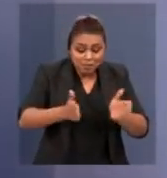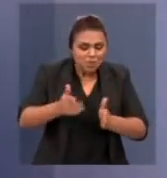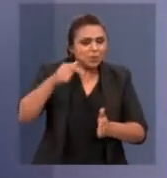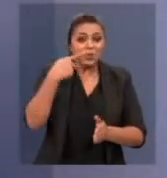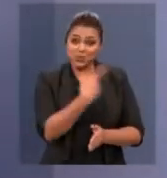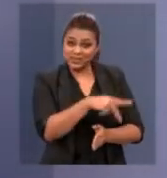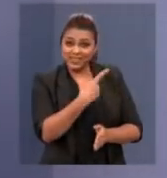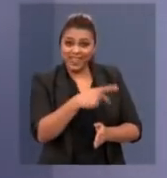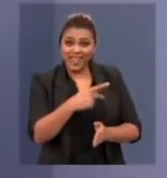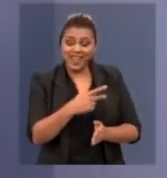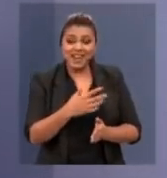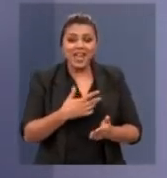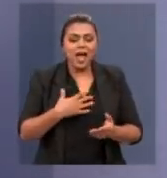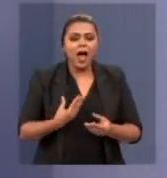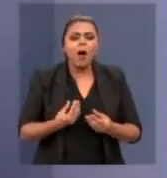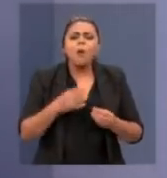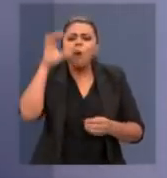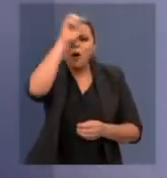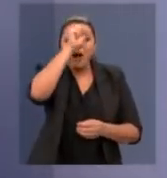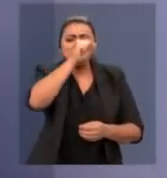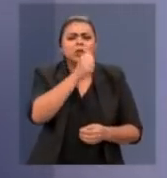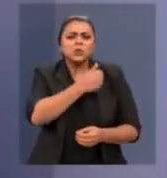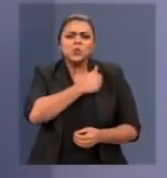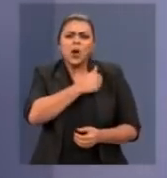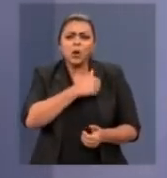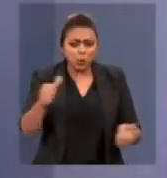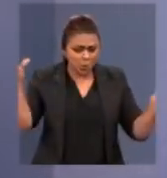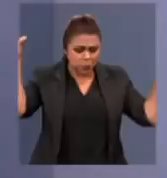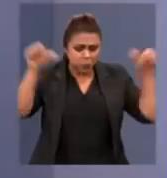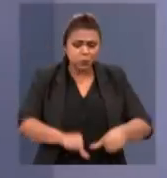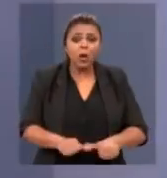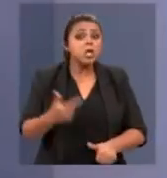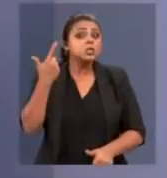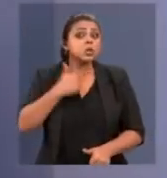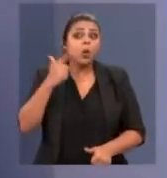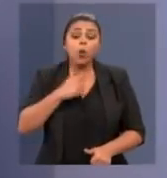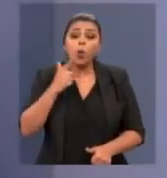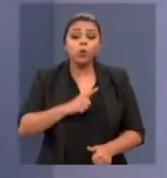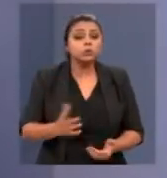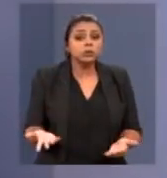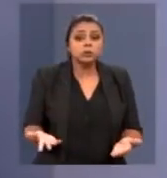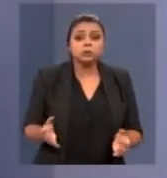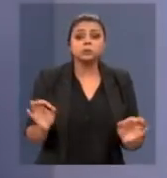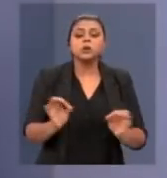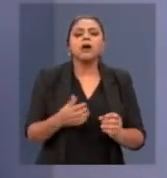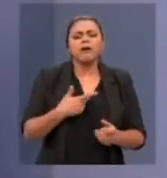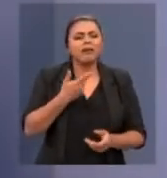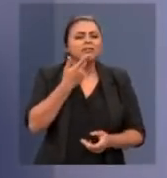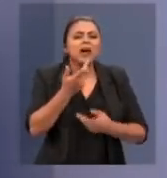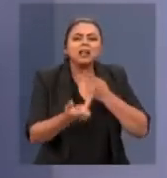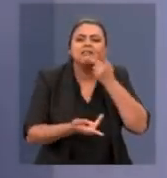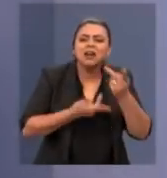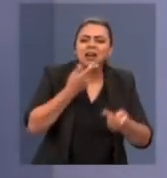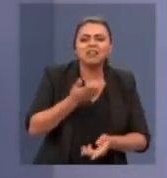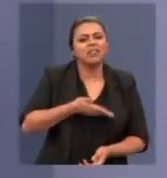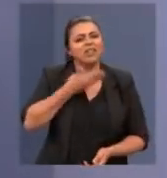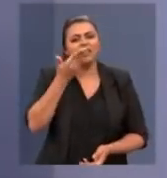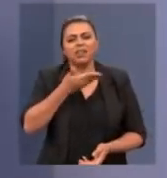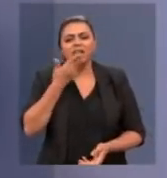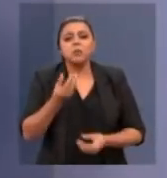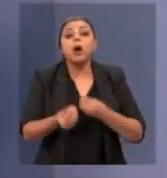aluno o que levou nosso ideb mas não cumprimento das metas a nível nacional então falar é fácil resgatou